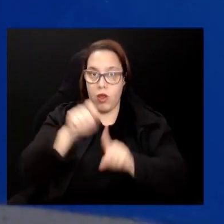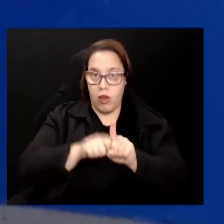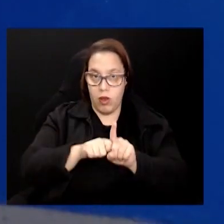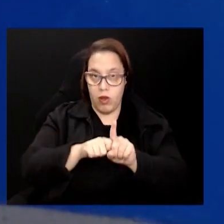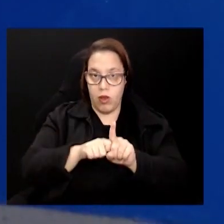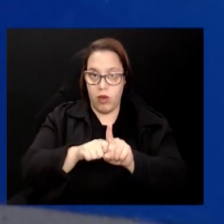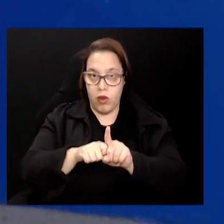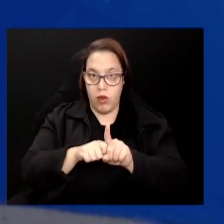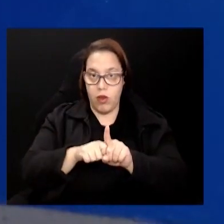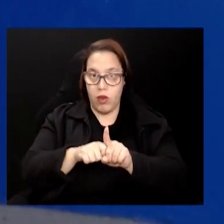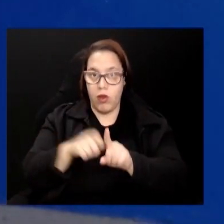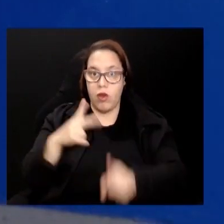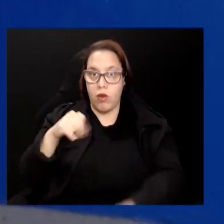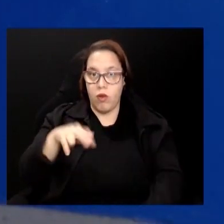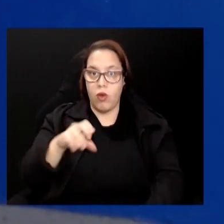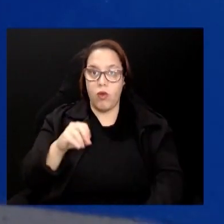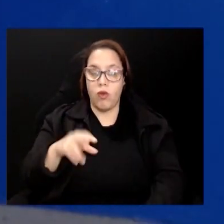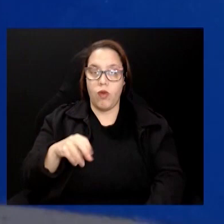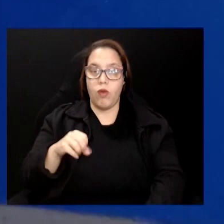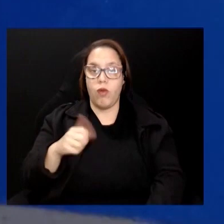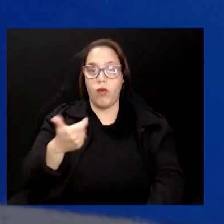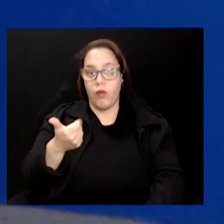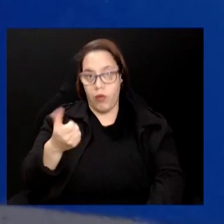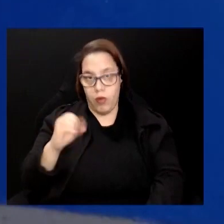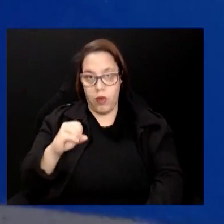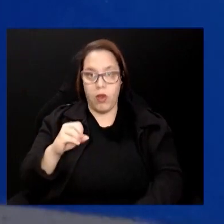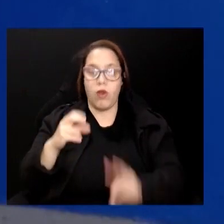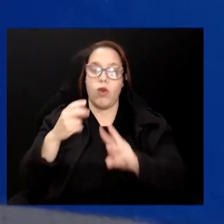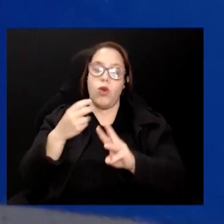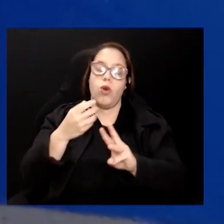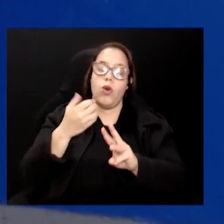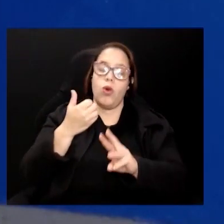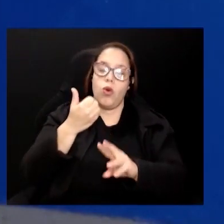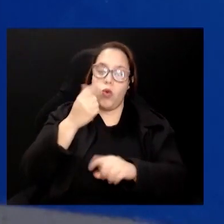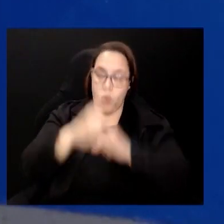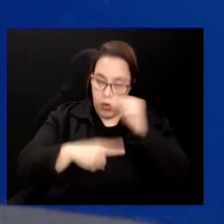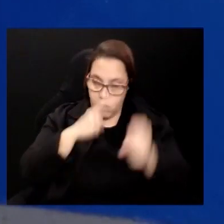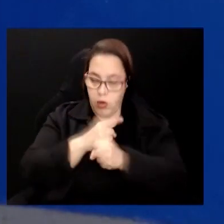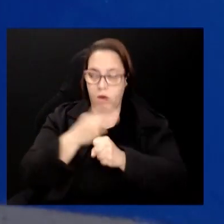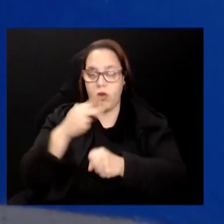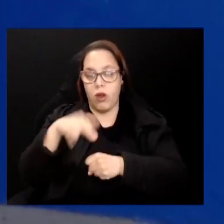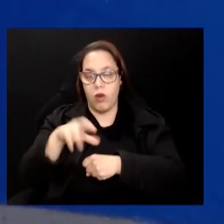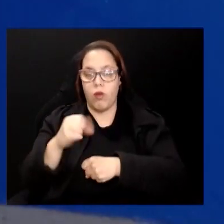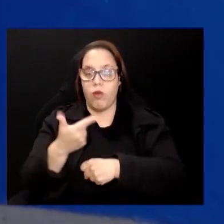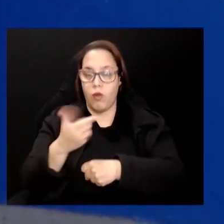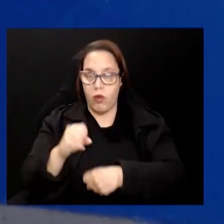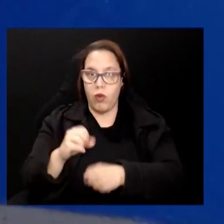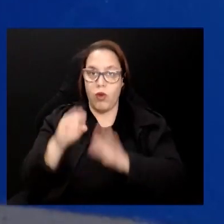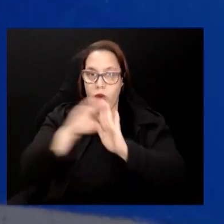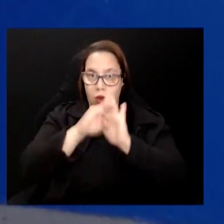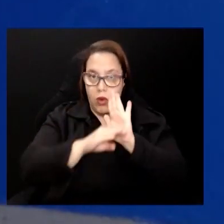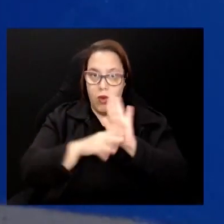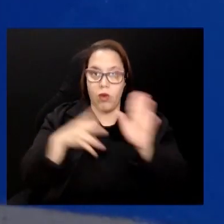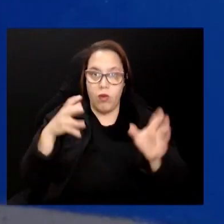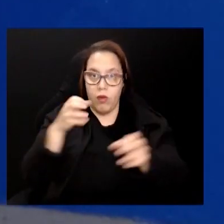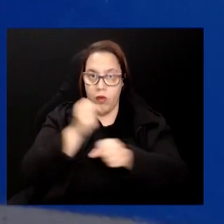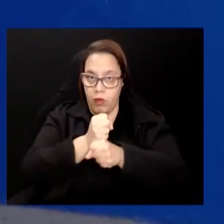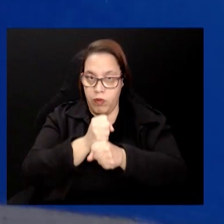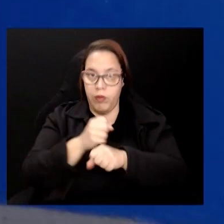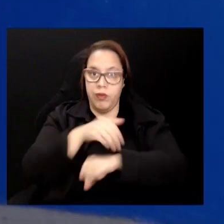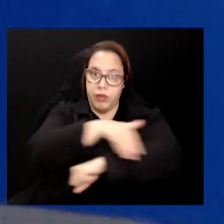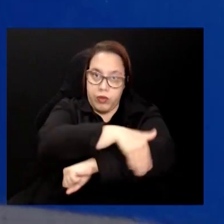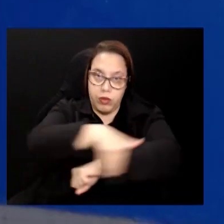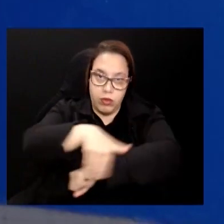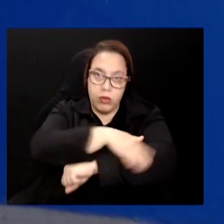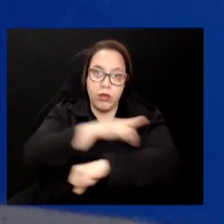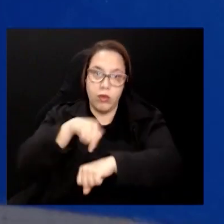um reforço com a Pneumo-20. Para mais informações sobre o esquema vacinal completo, endereço e horários dos